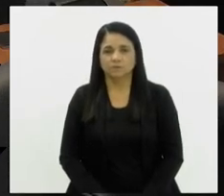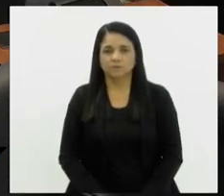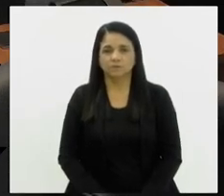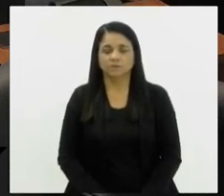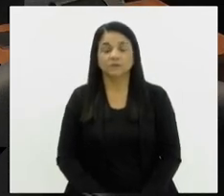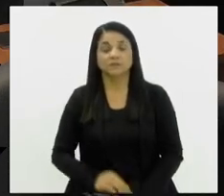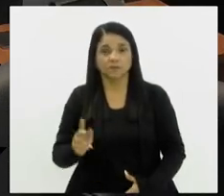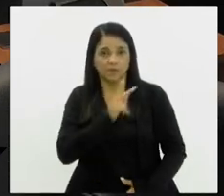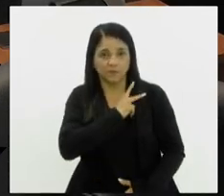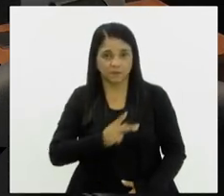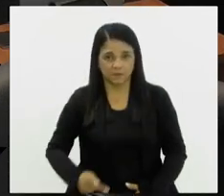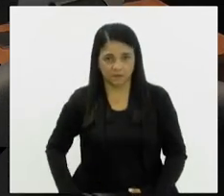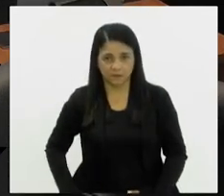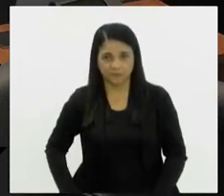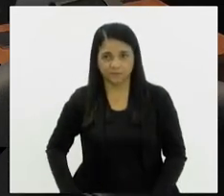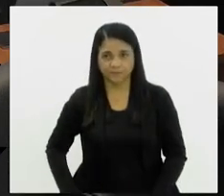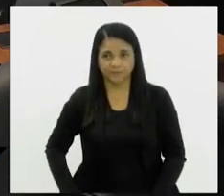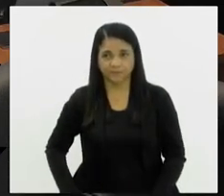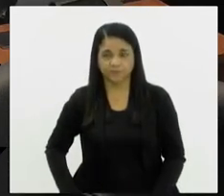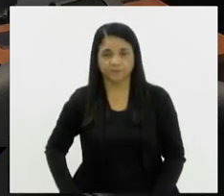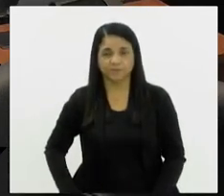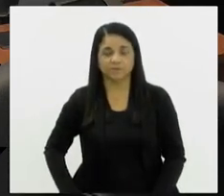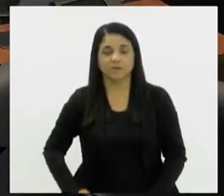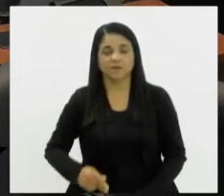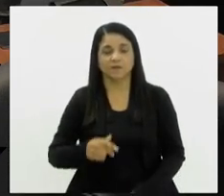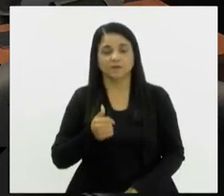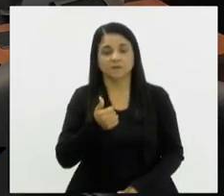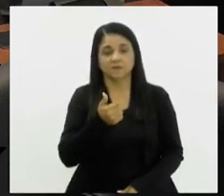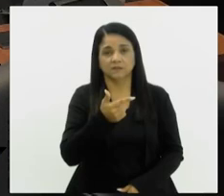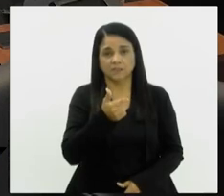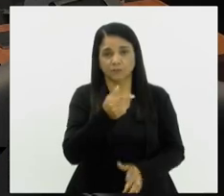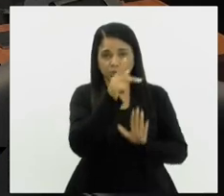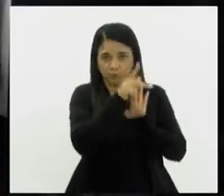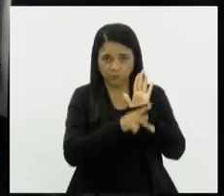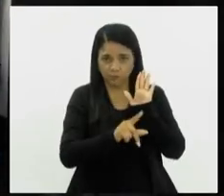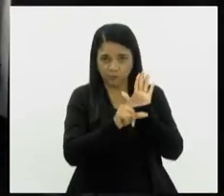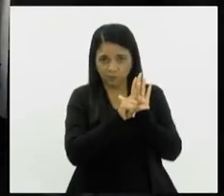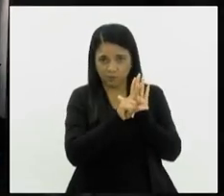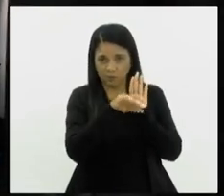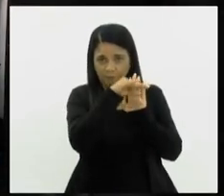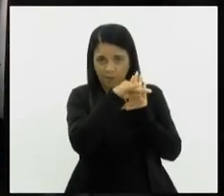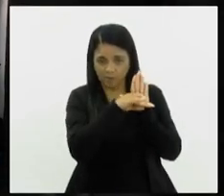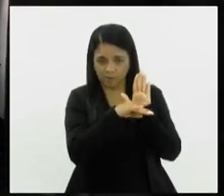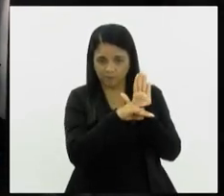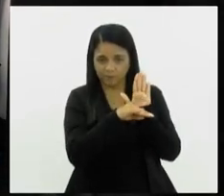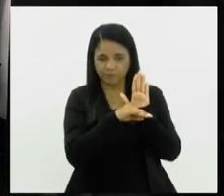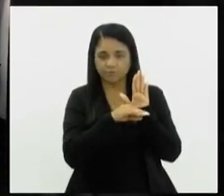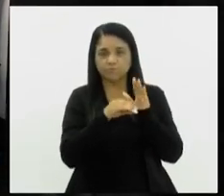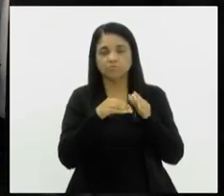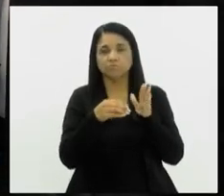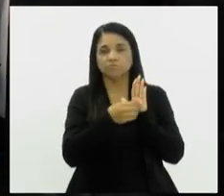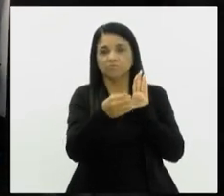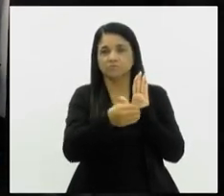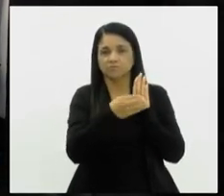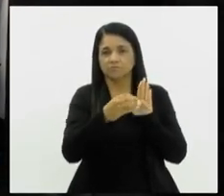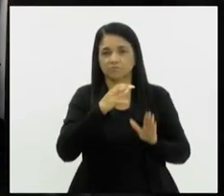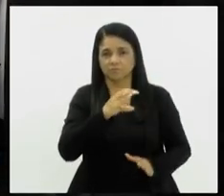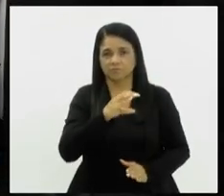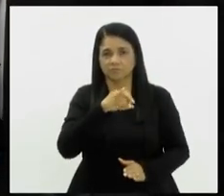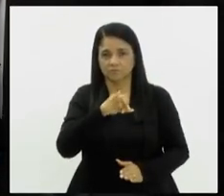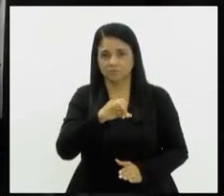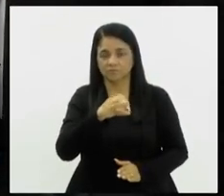Senhor presidente, senhora presidente, 12º da pauta. Parecer da CCJ é